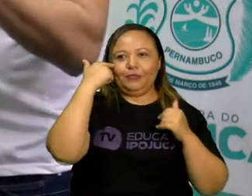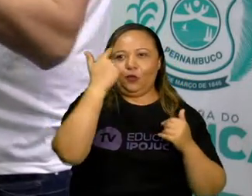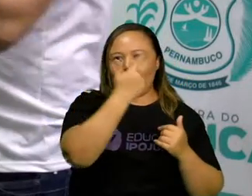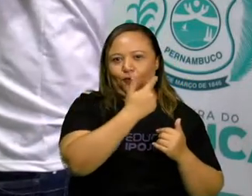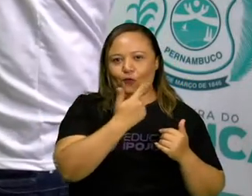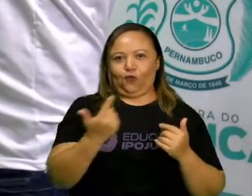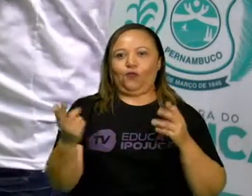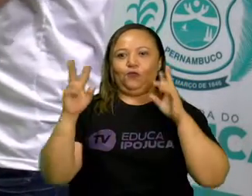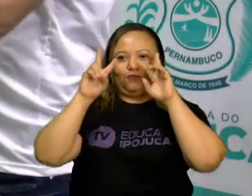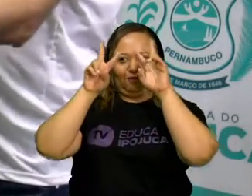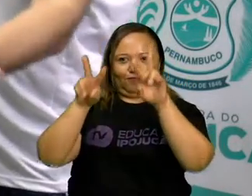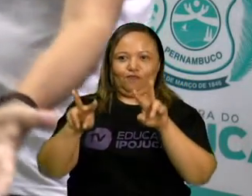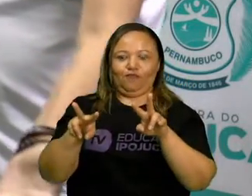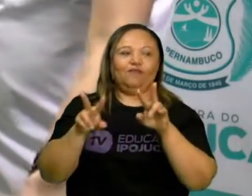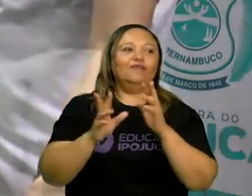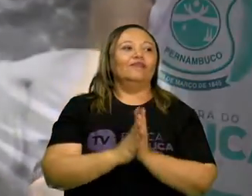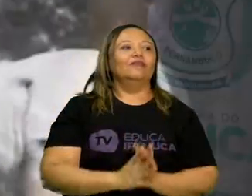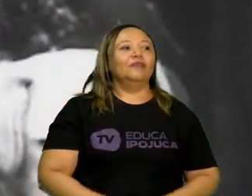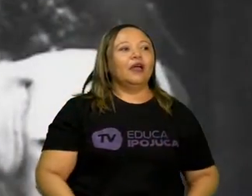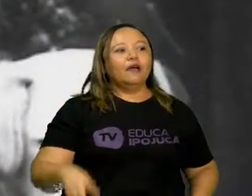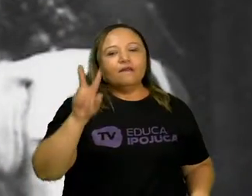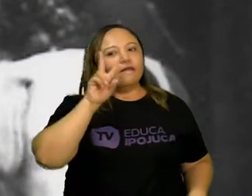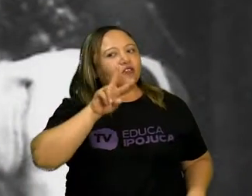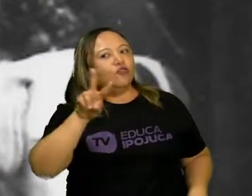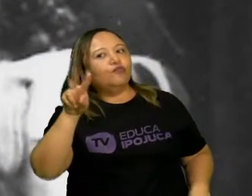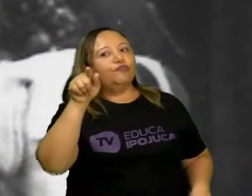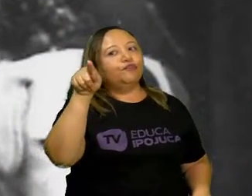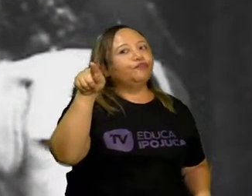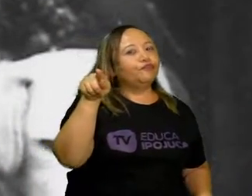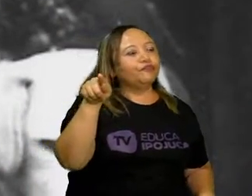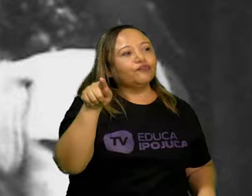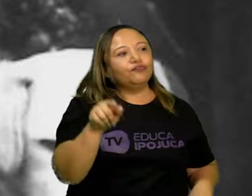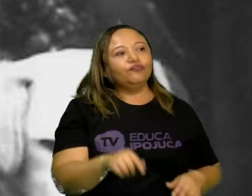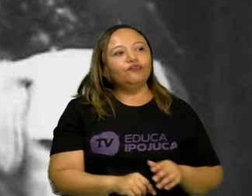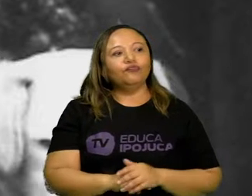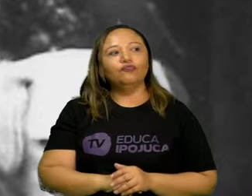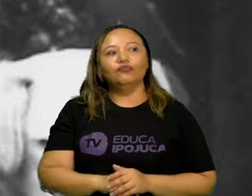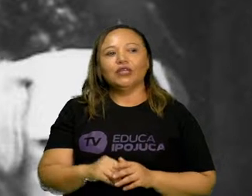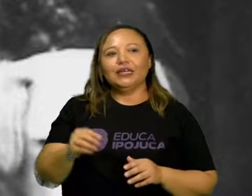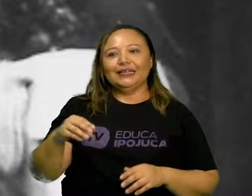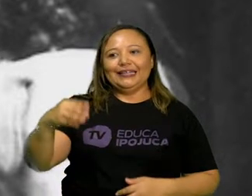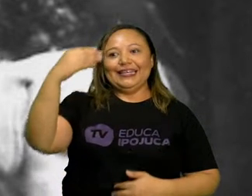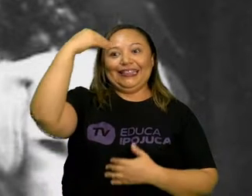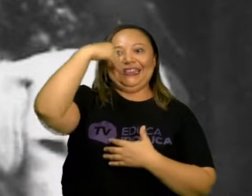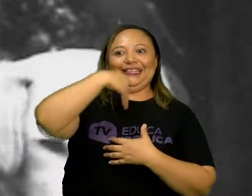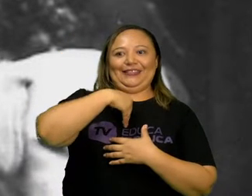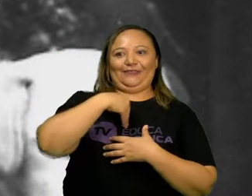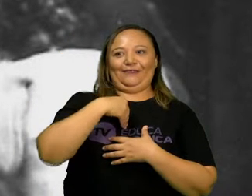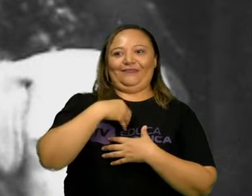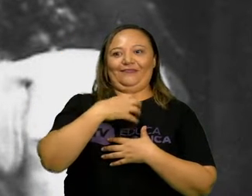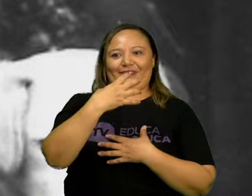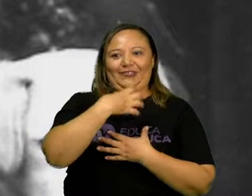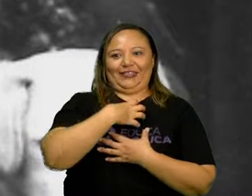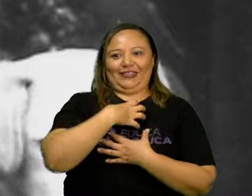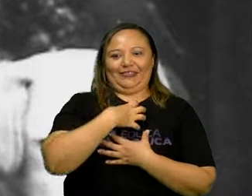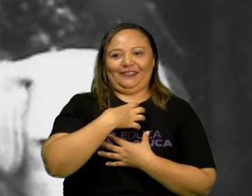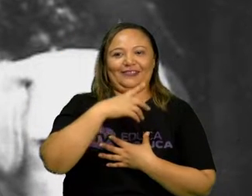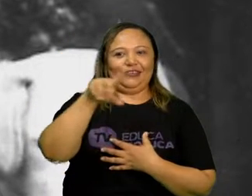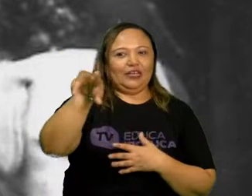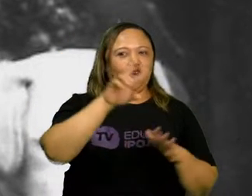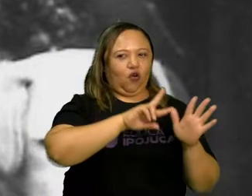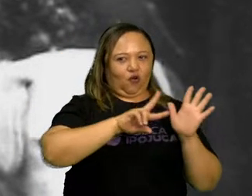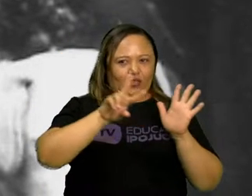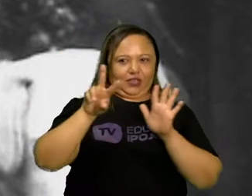poético, não fui? Mas é verdade. Vejam isso aí, minha gente. O gesto, ele é interior. Olhem para essa imagem do